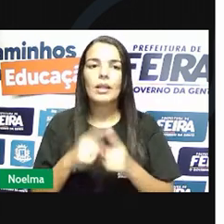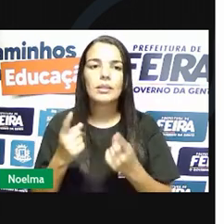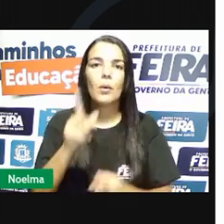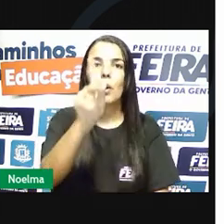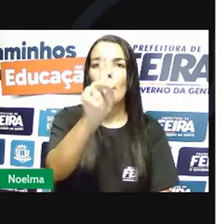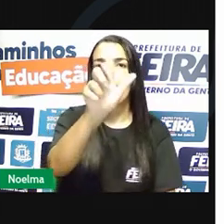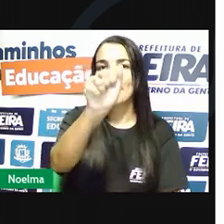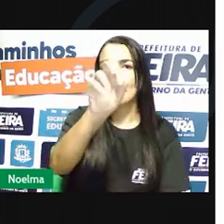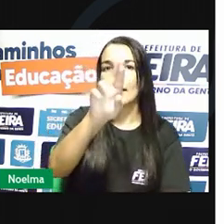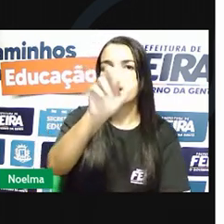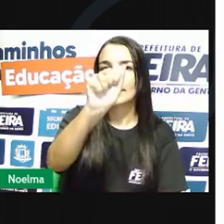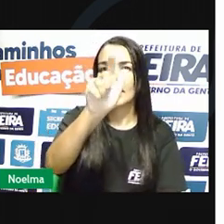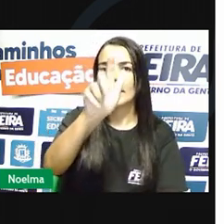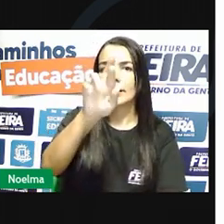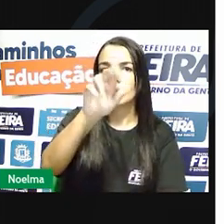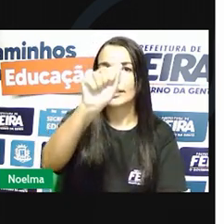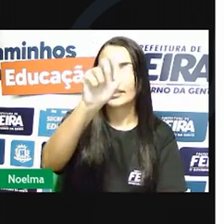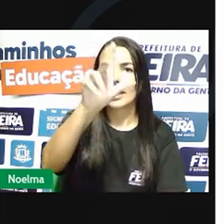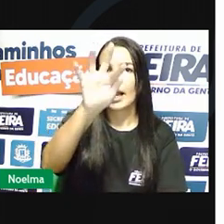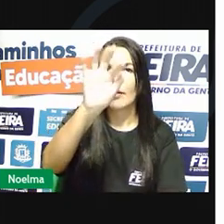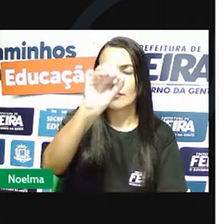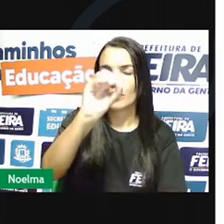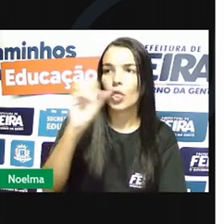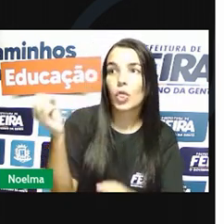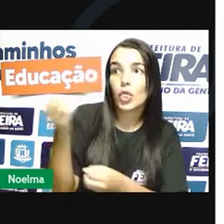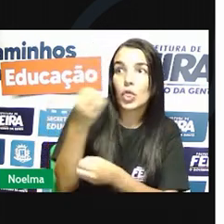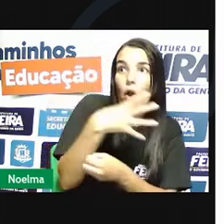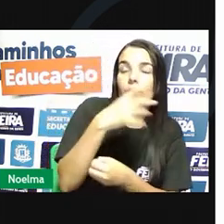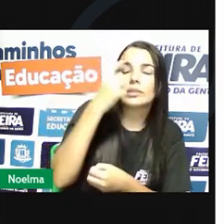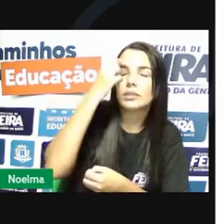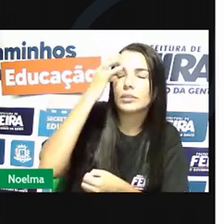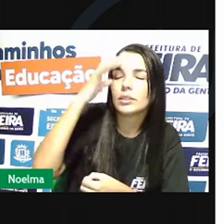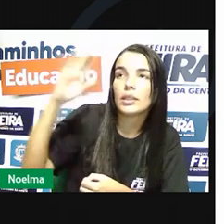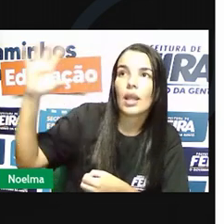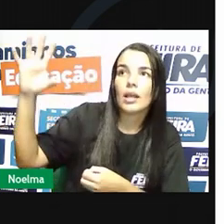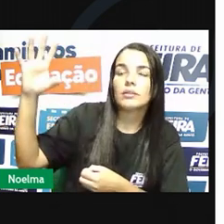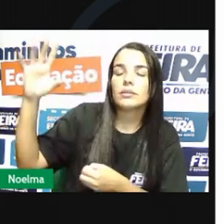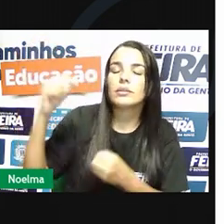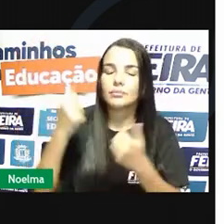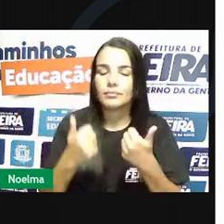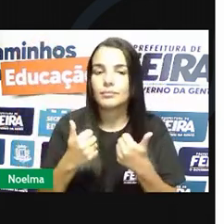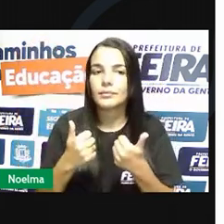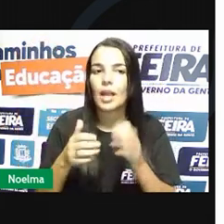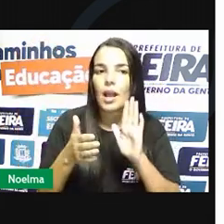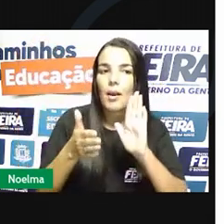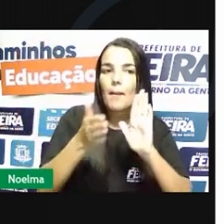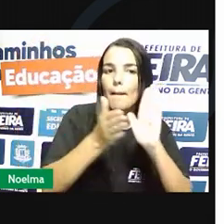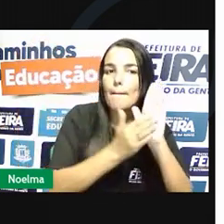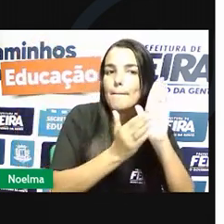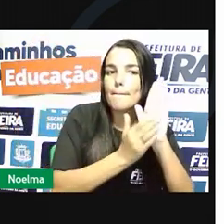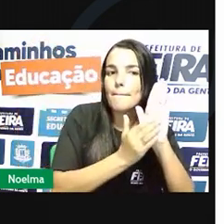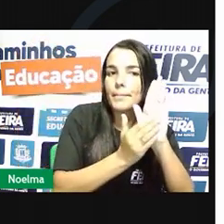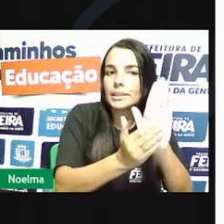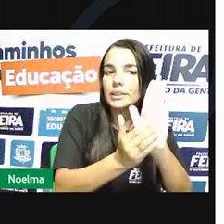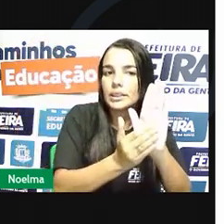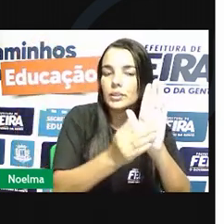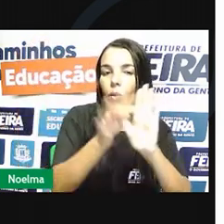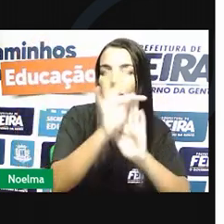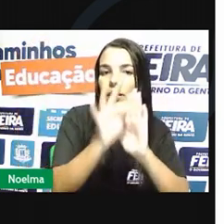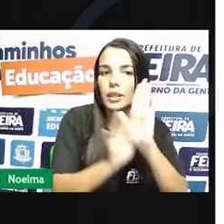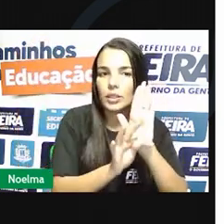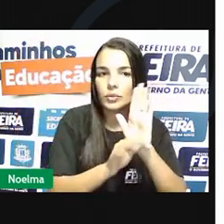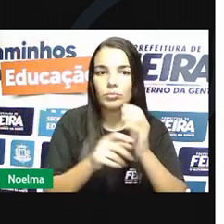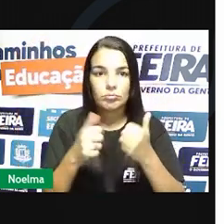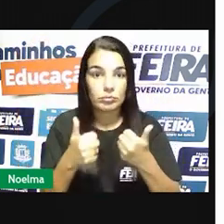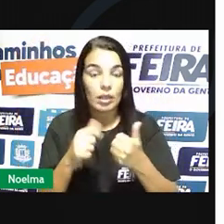para apresentar novas ideias. Tudo bem? Então a introdução é a ideia que vai ser a apresentação do seu tema. Beleza?